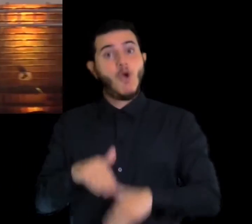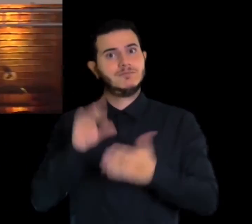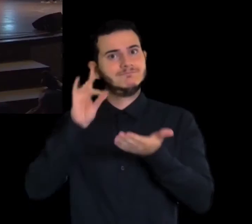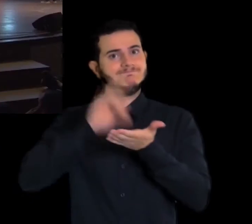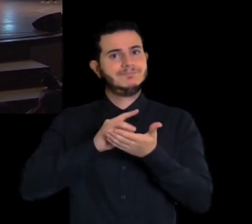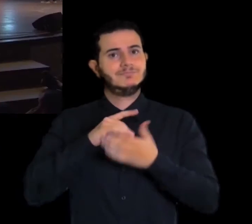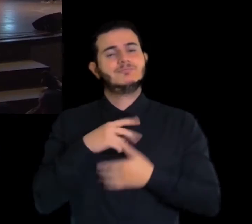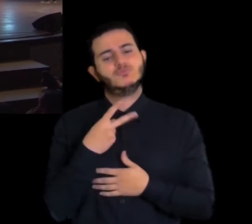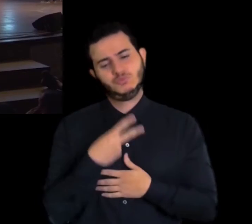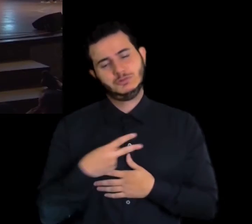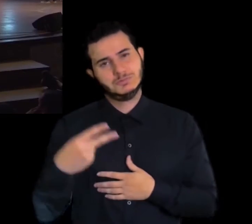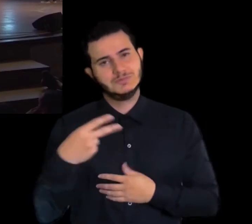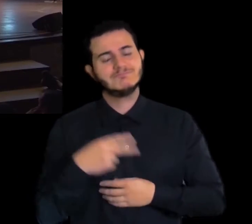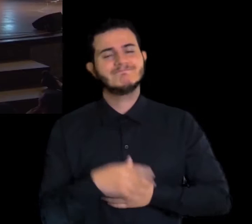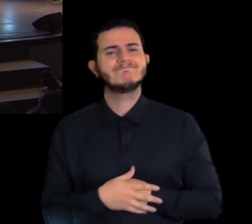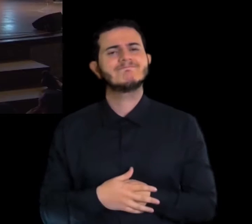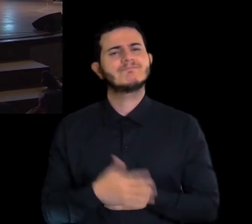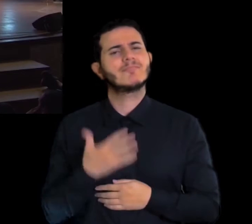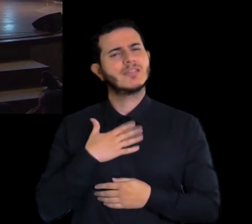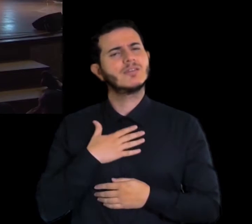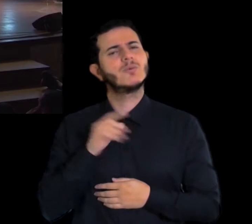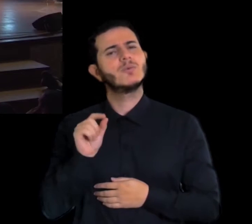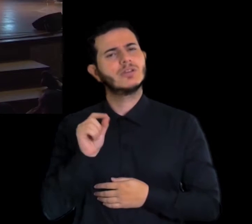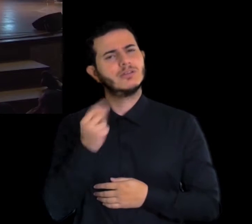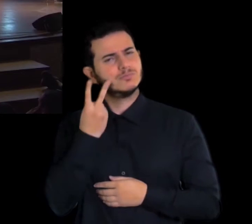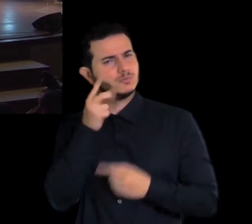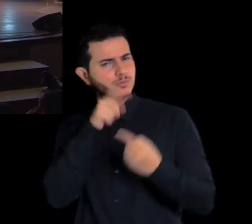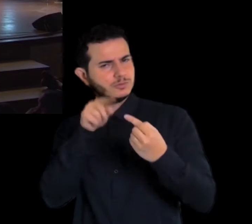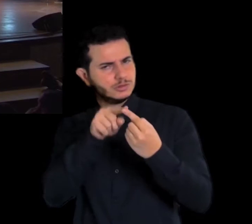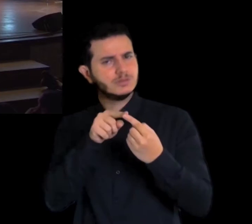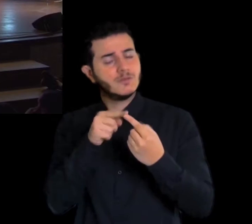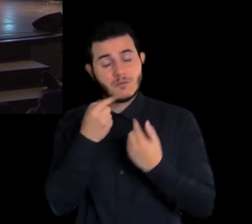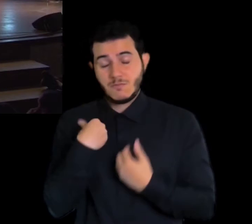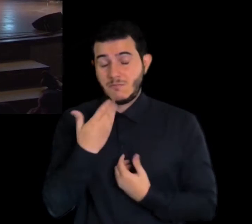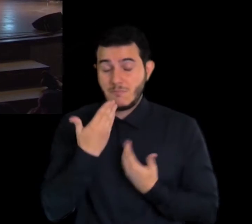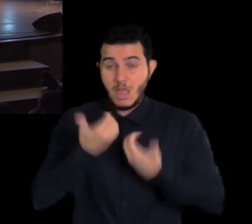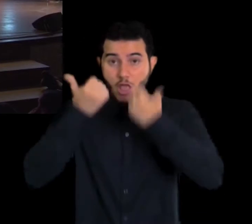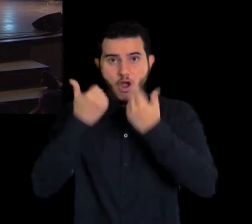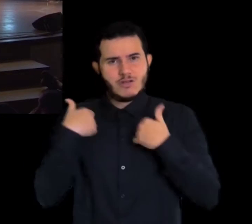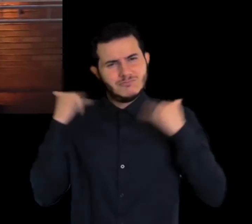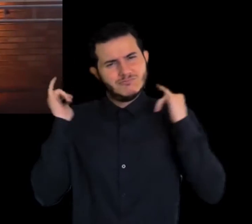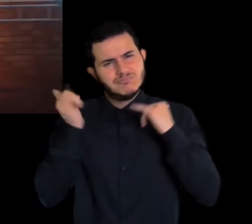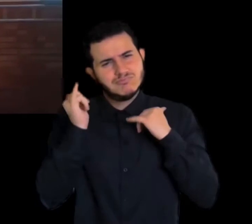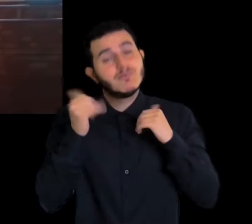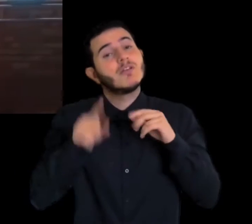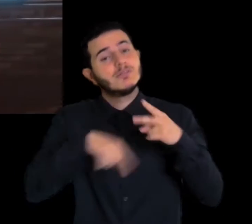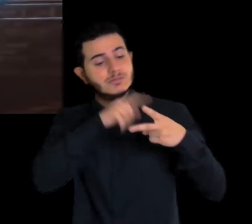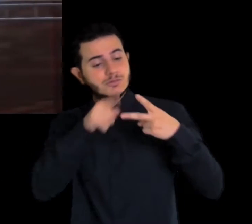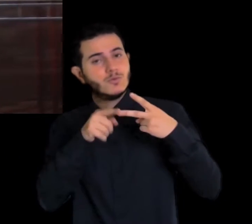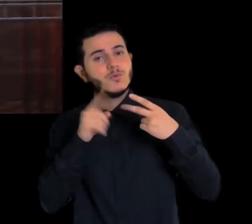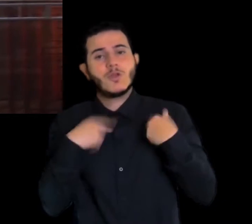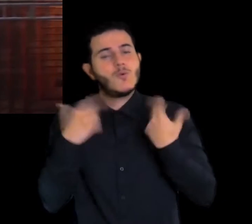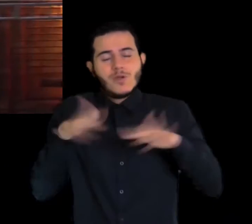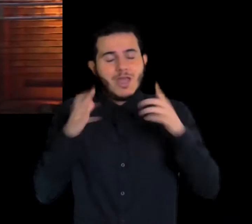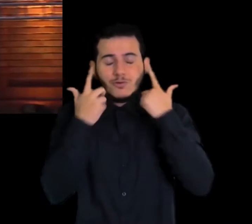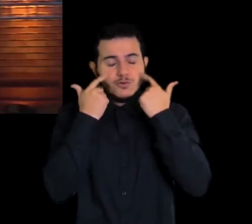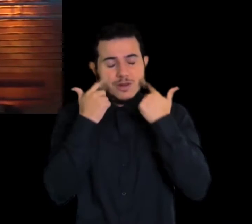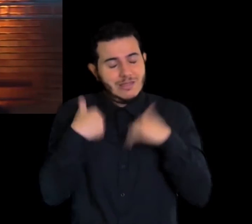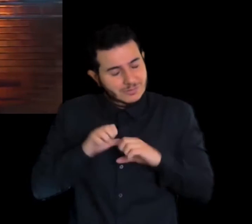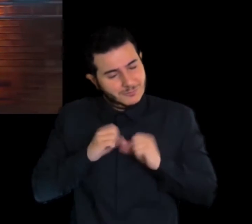semanas. E eu tenho 2 objetivos hoje aqui, tá? Dar o meu melhor, o segundo é não chorar. Tá? Então eu vou me